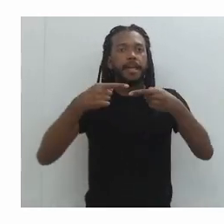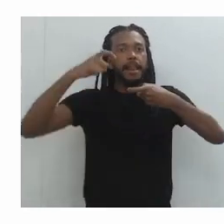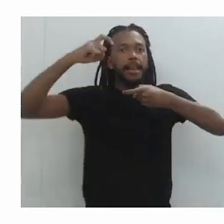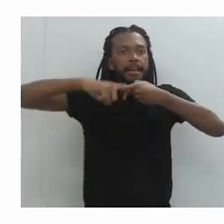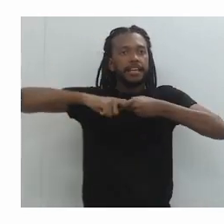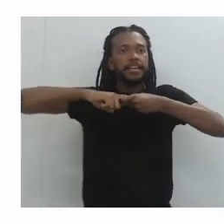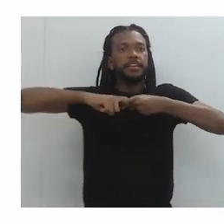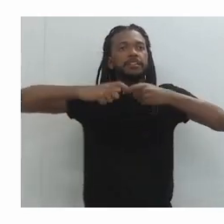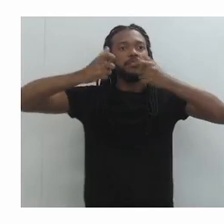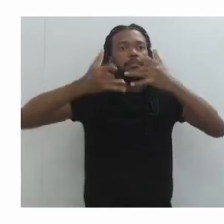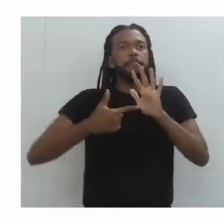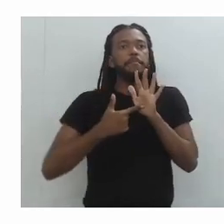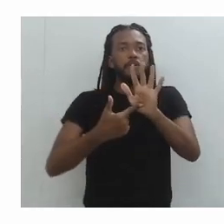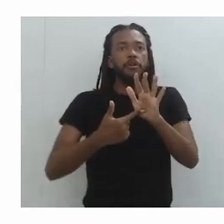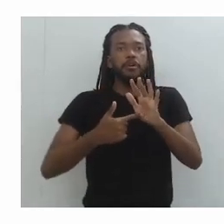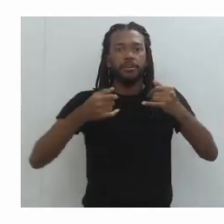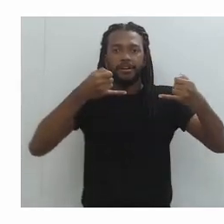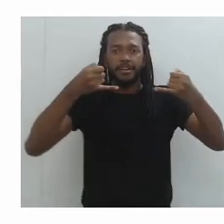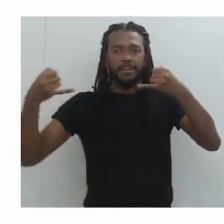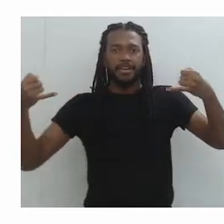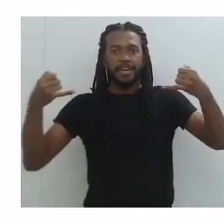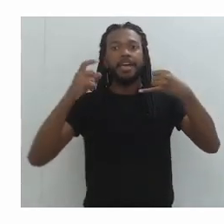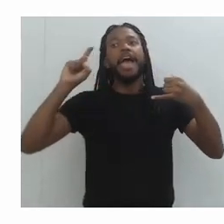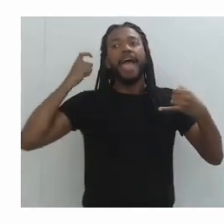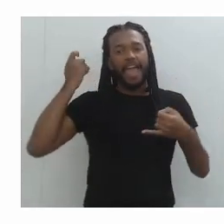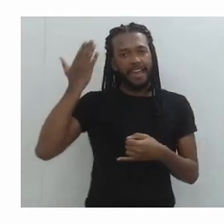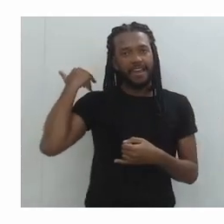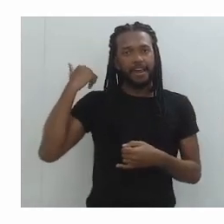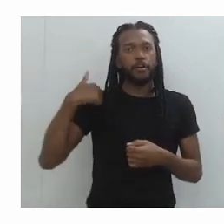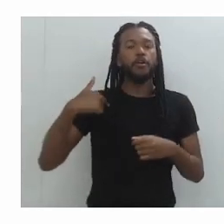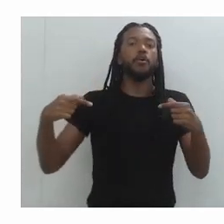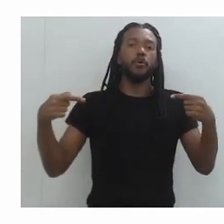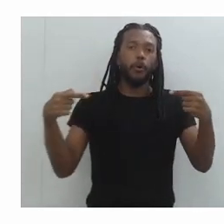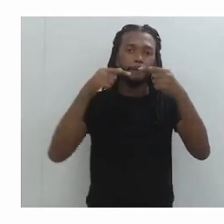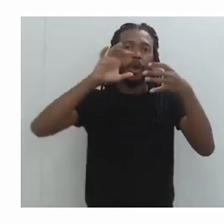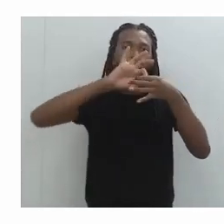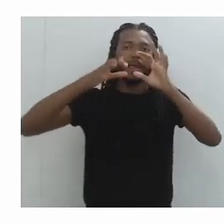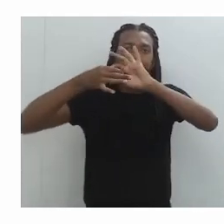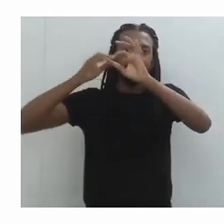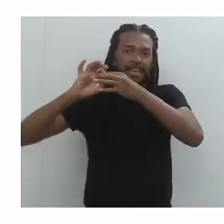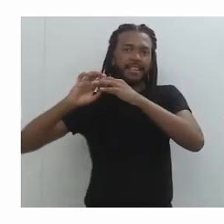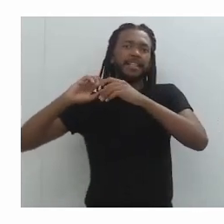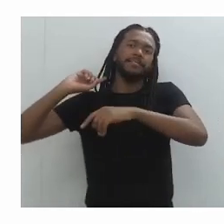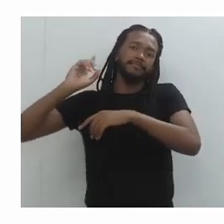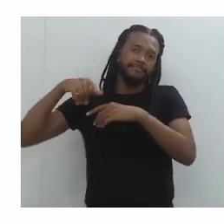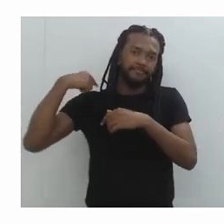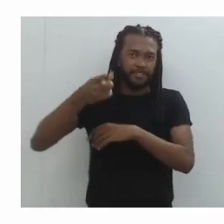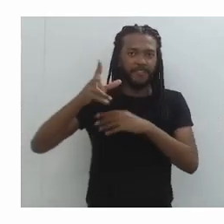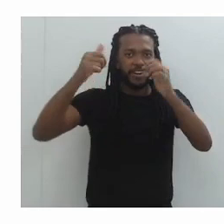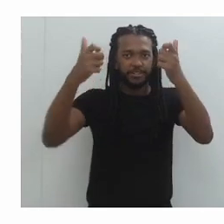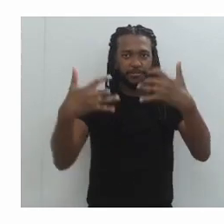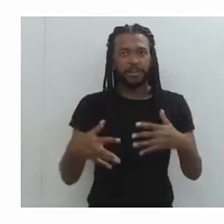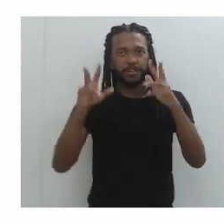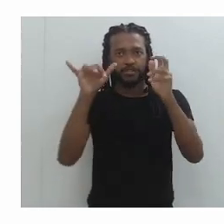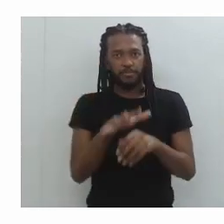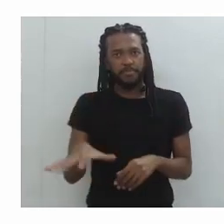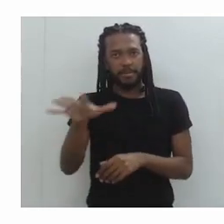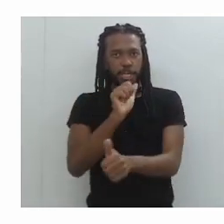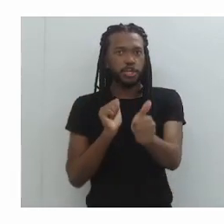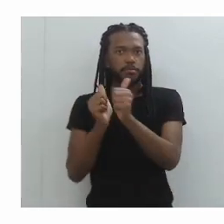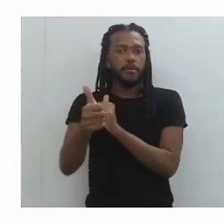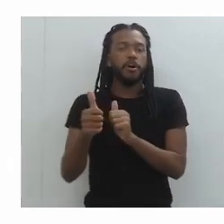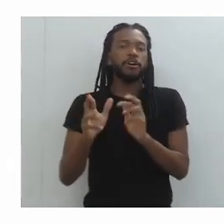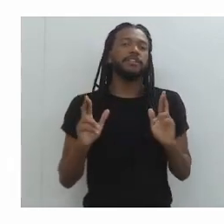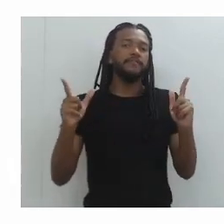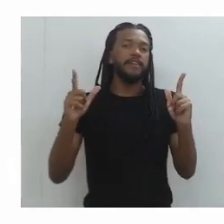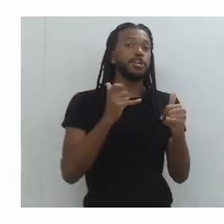o esporte, o cabo de guerra já foi um esporte olímpico, né? Posteriormente, a gente vai falar um pouquinho sobre esporte, qual a